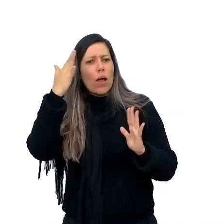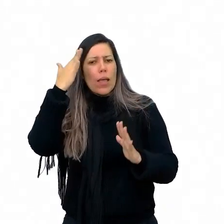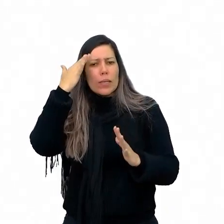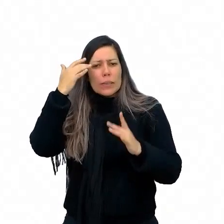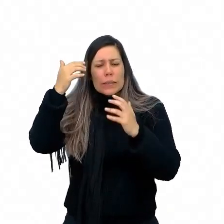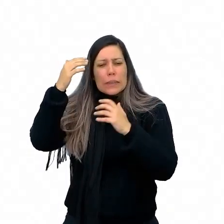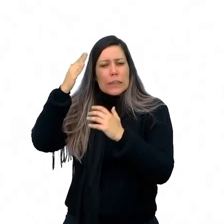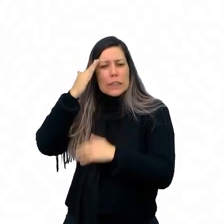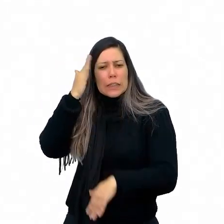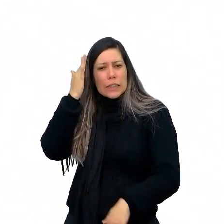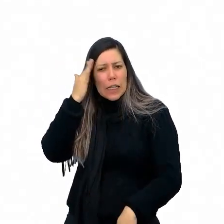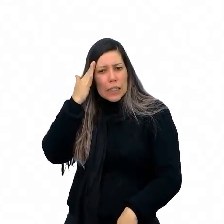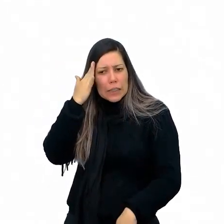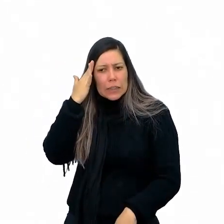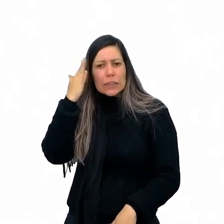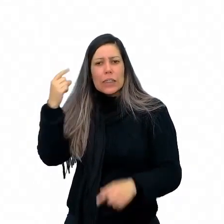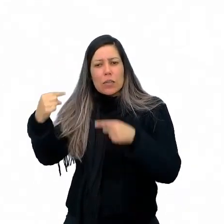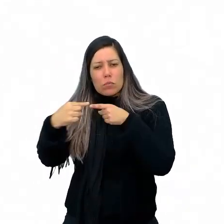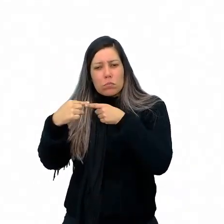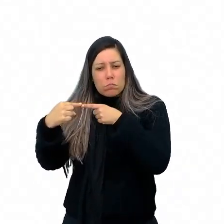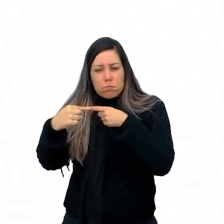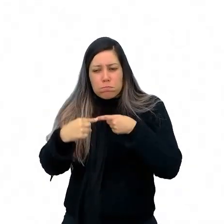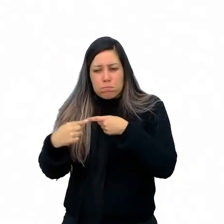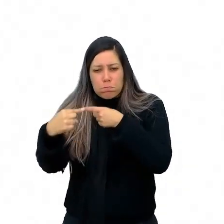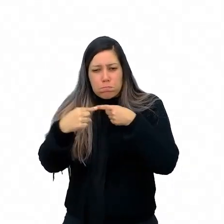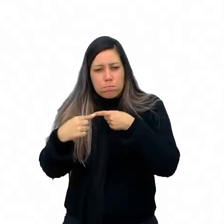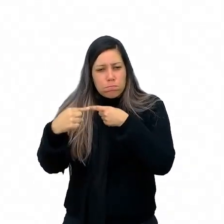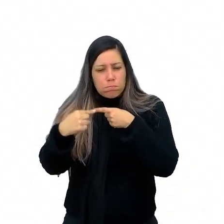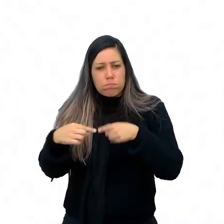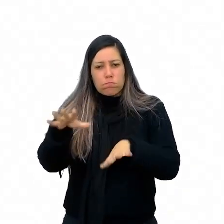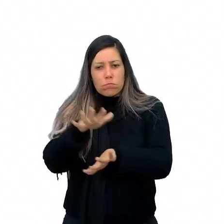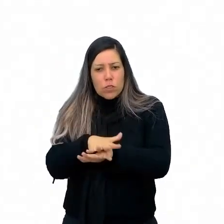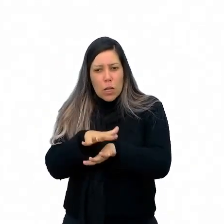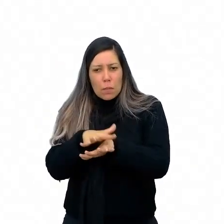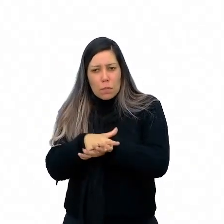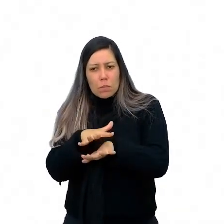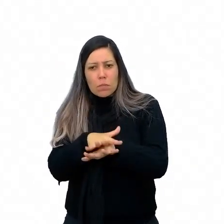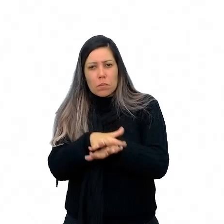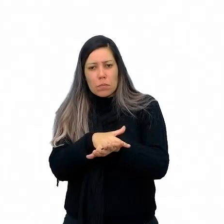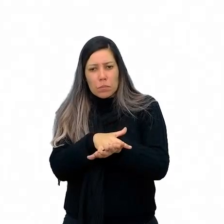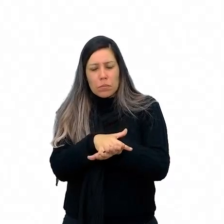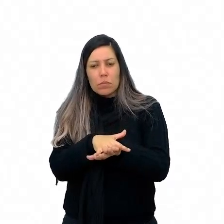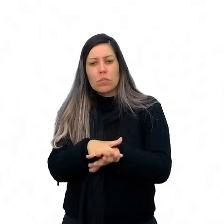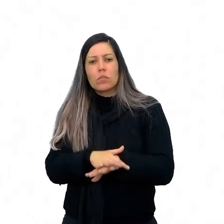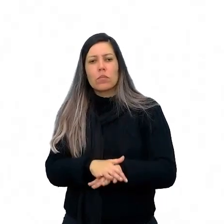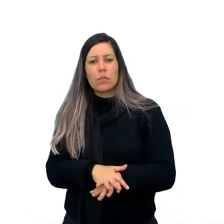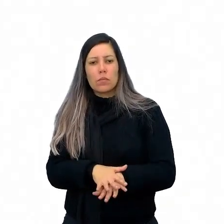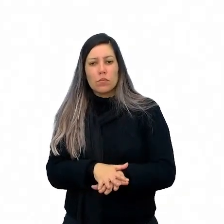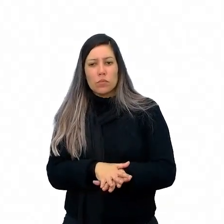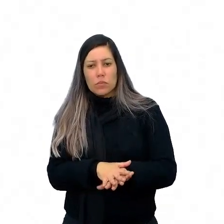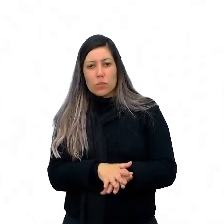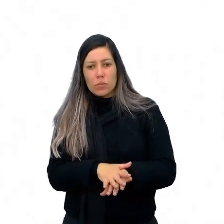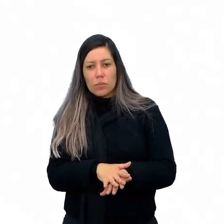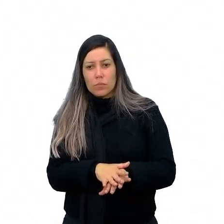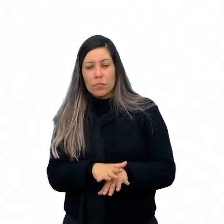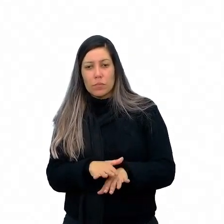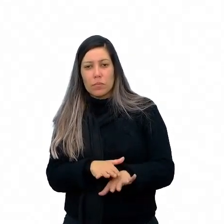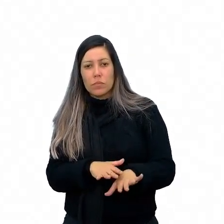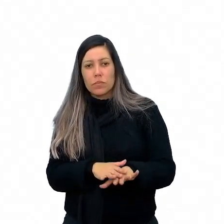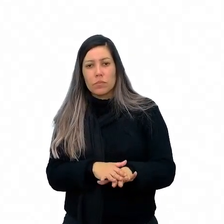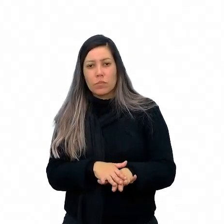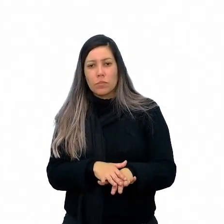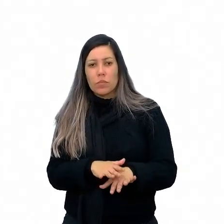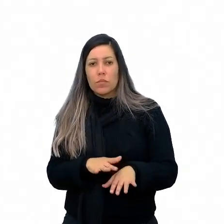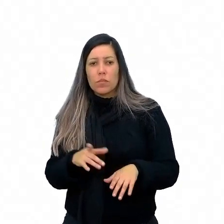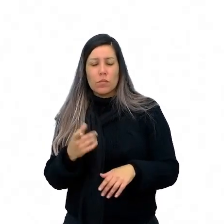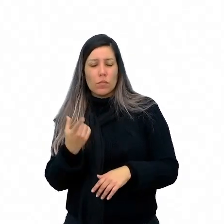raciocínio matemático. Então, o que eu estou fazendo aqui é só resgatando, eu já havia dado lá um spoiler lá que, bem possivelmente, né, a não sei que minha